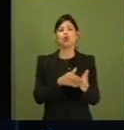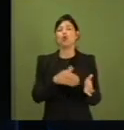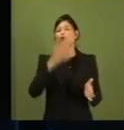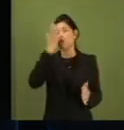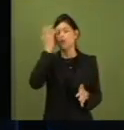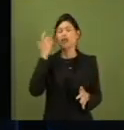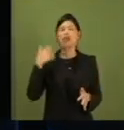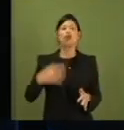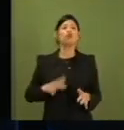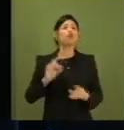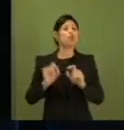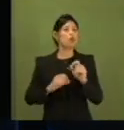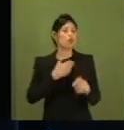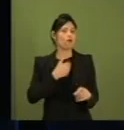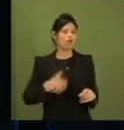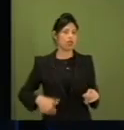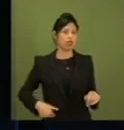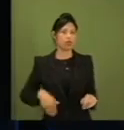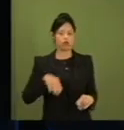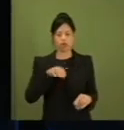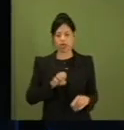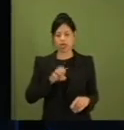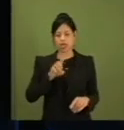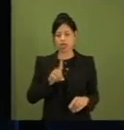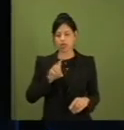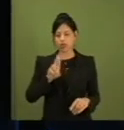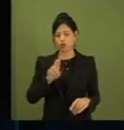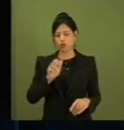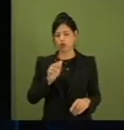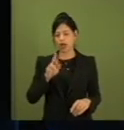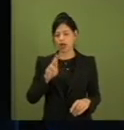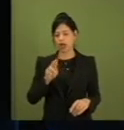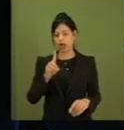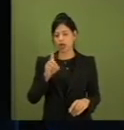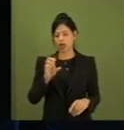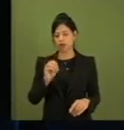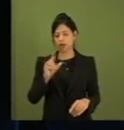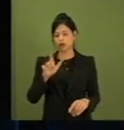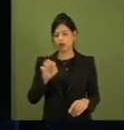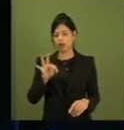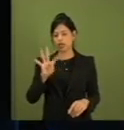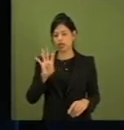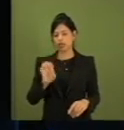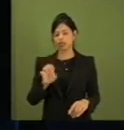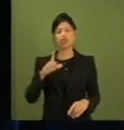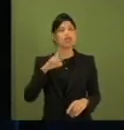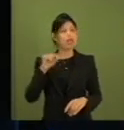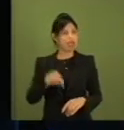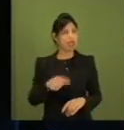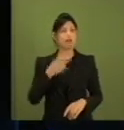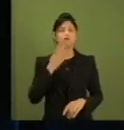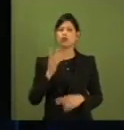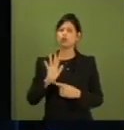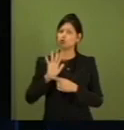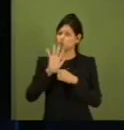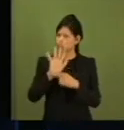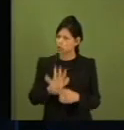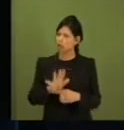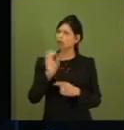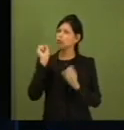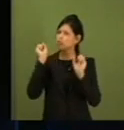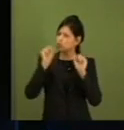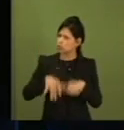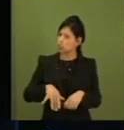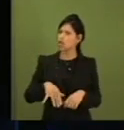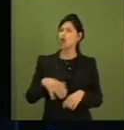eu tive a satisfação de poder, então, colaborar com o relatório.